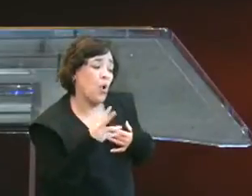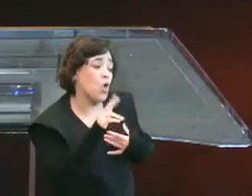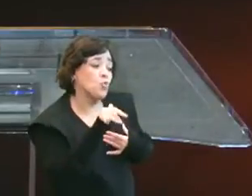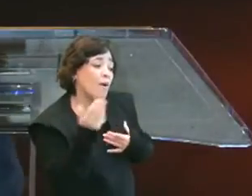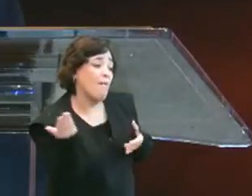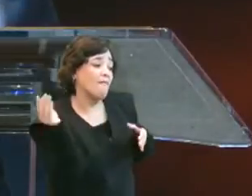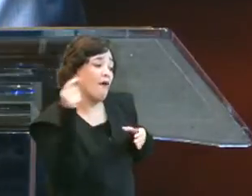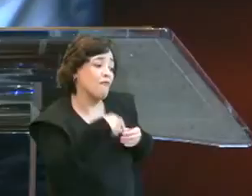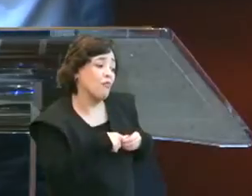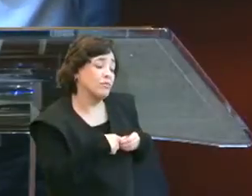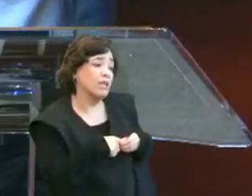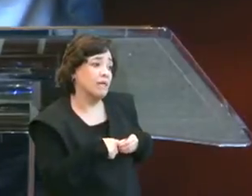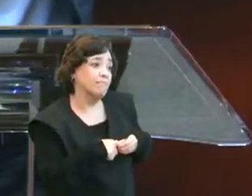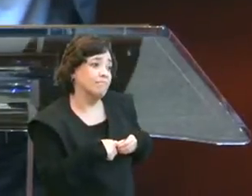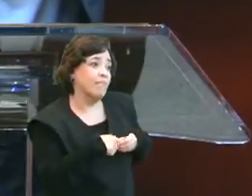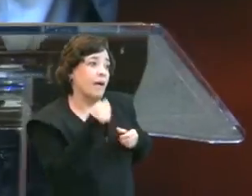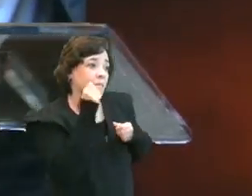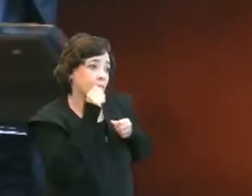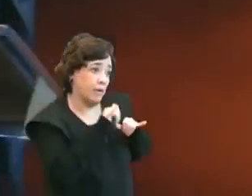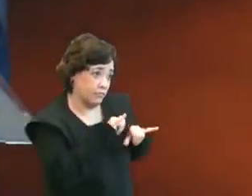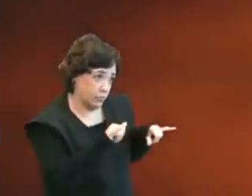E aí ela diz para os filhos: